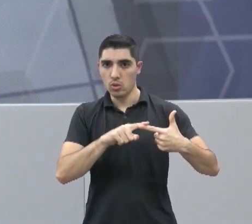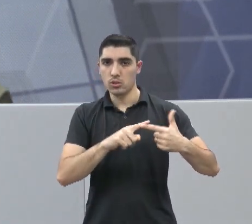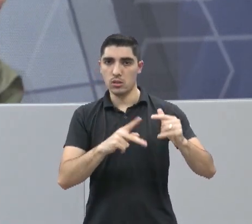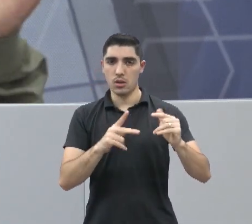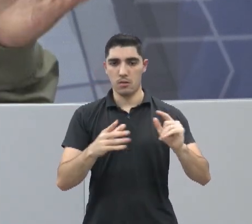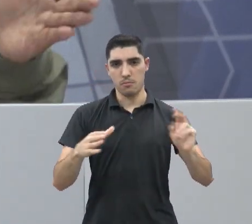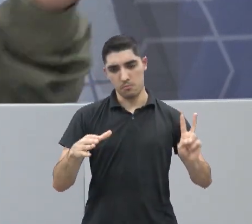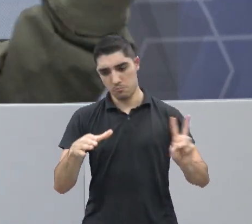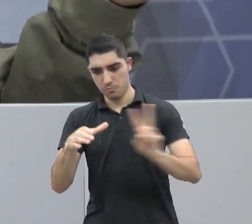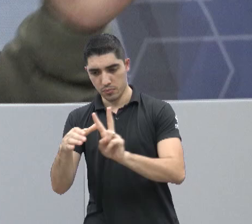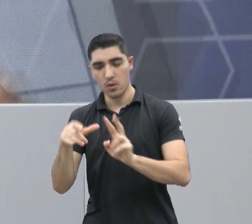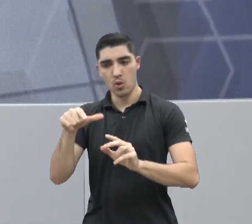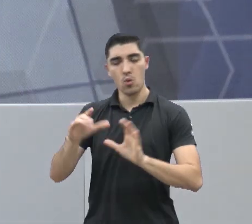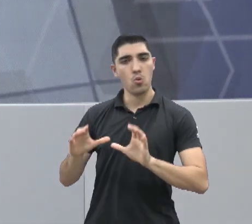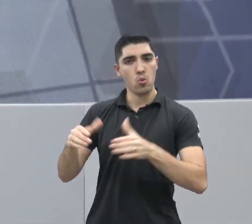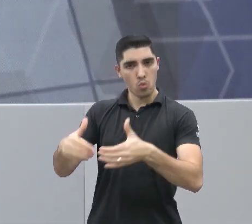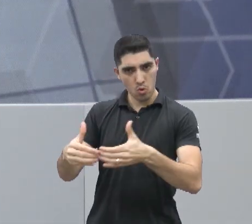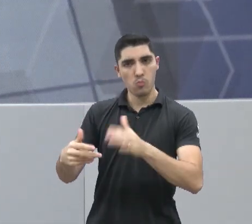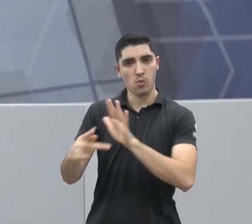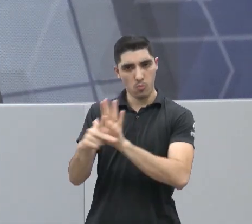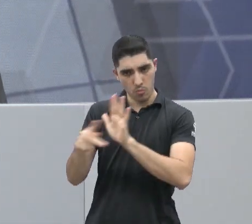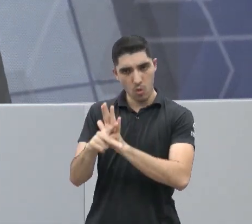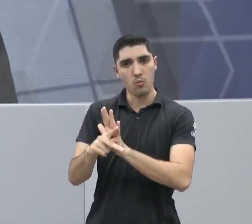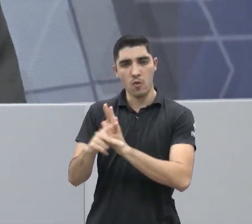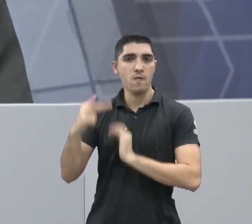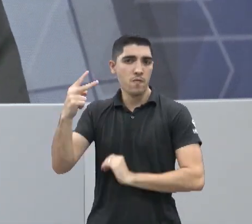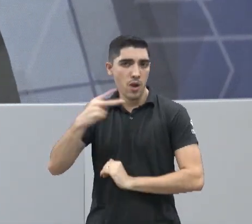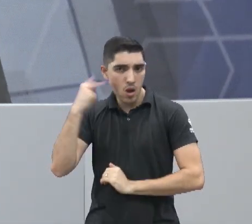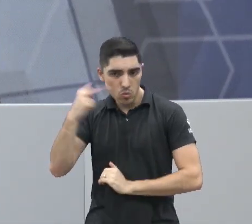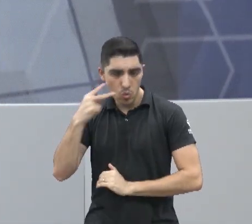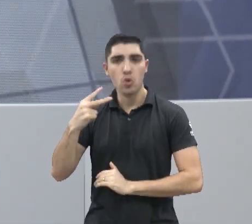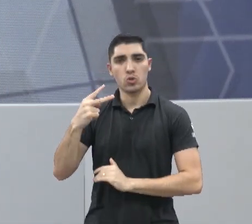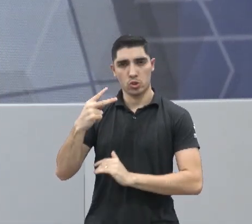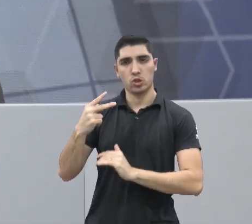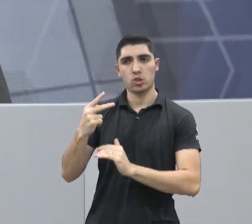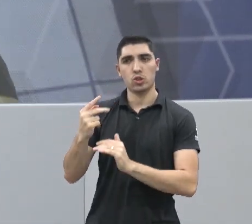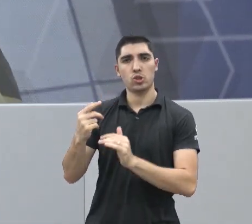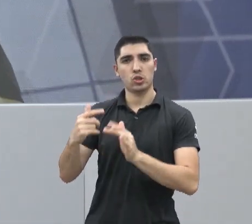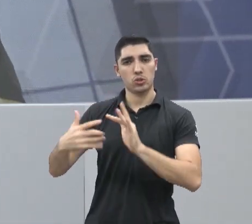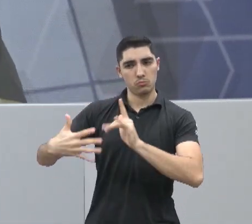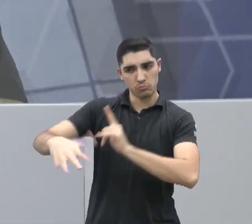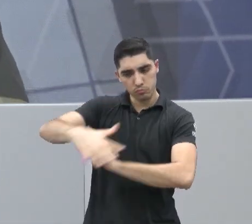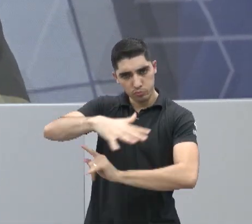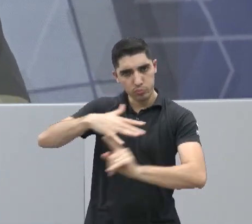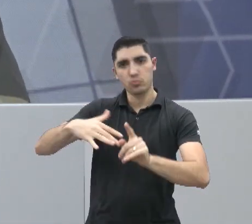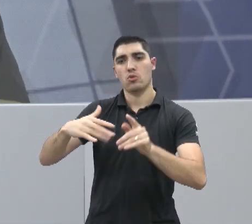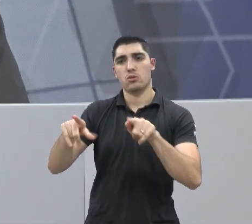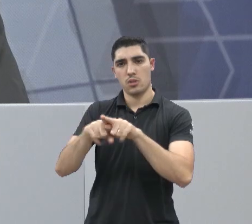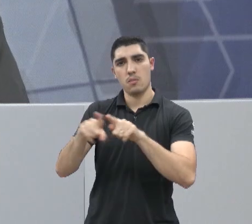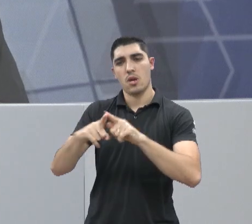já protocolou hoje, foi lido aqui, mas eu queria passar um vídeo aqui, relembrar